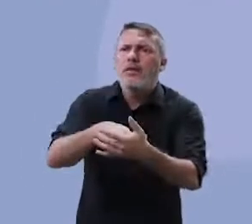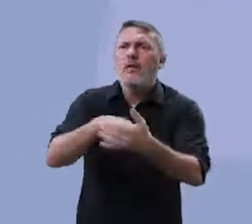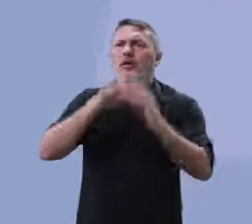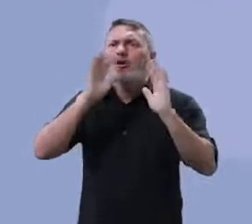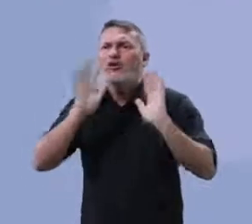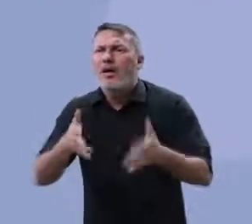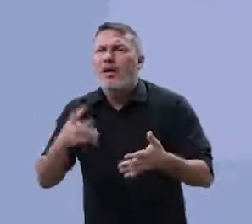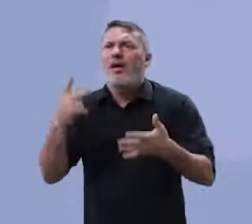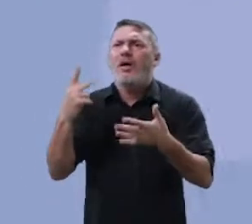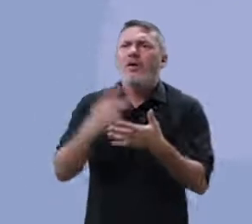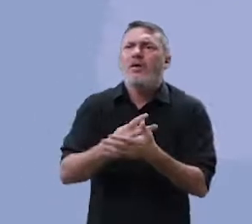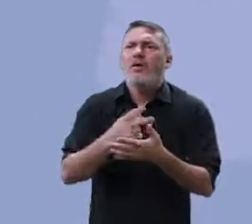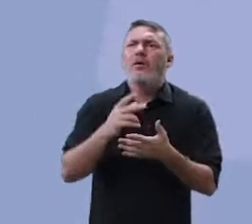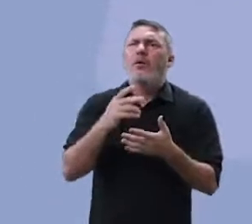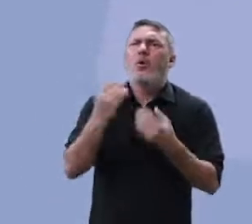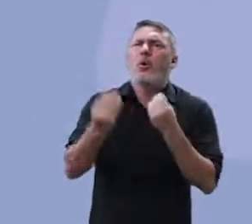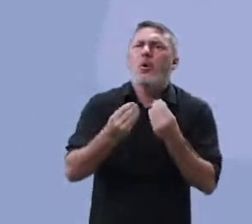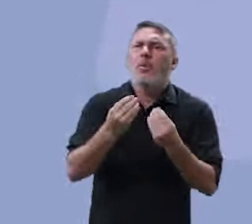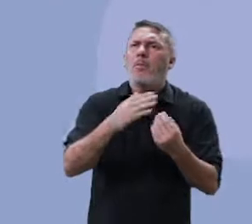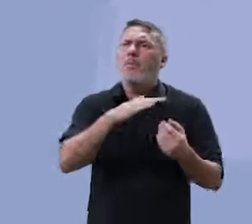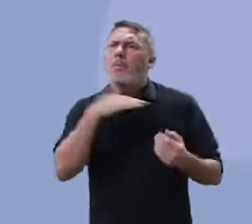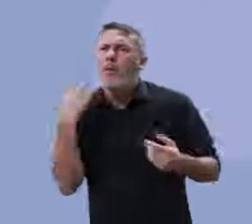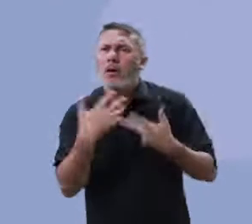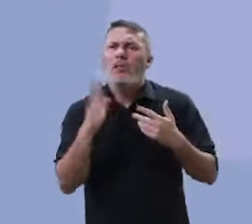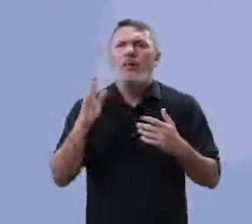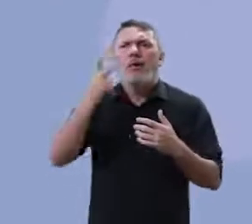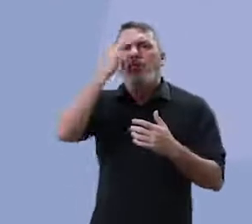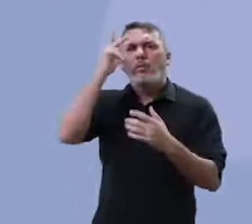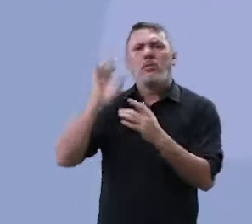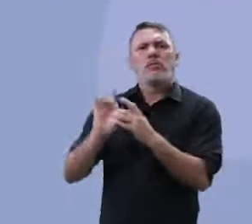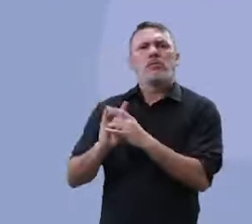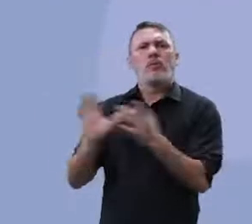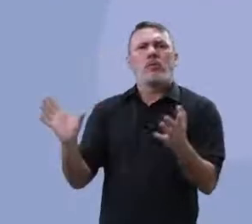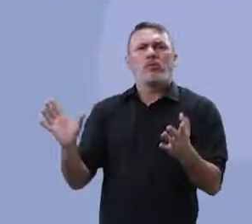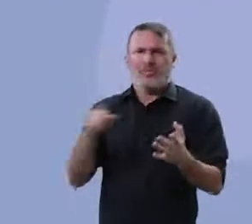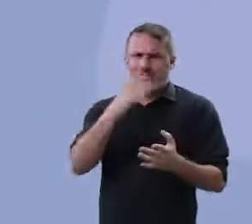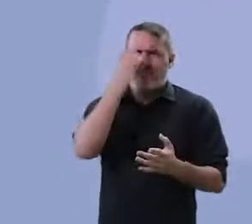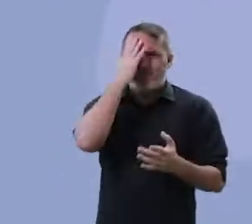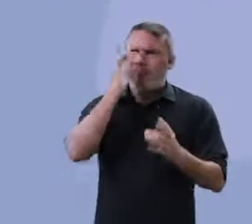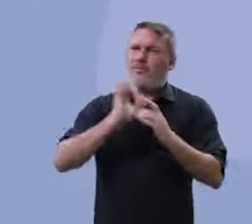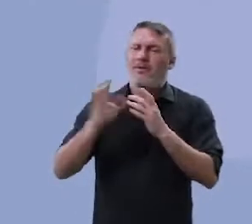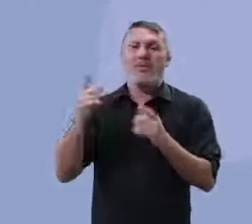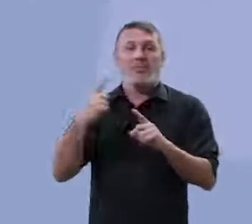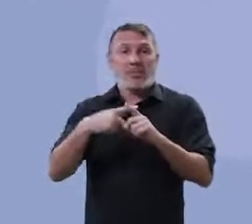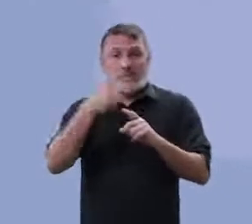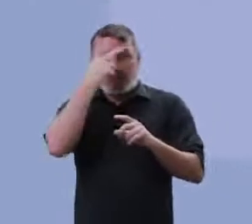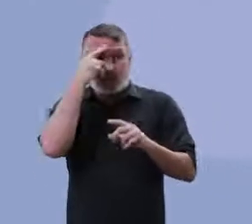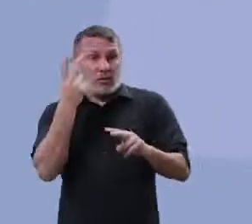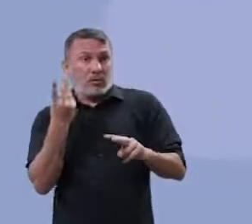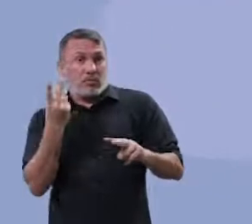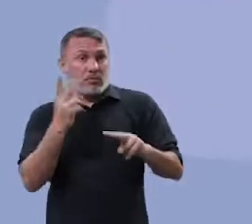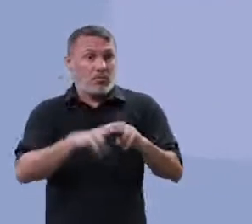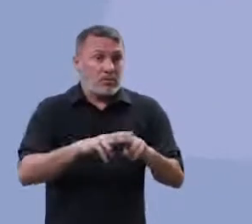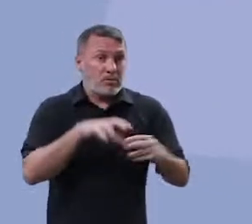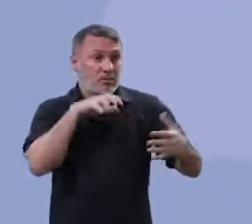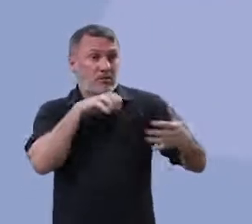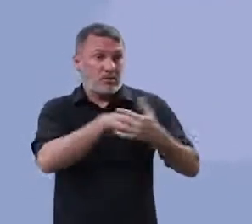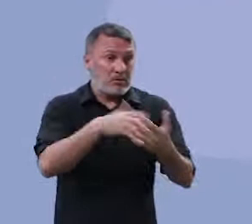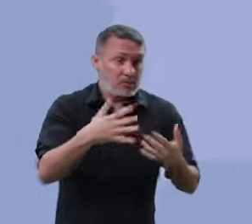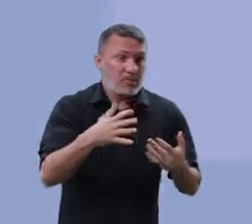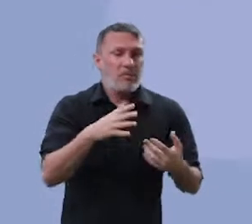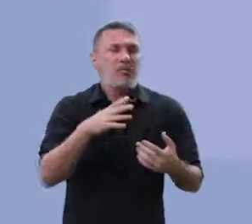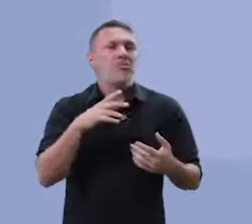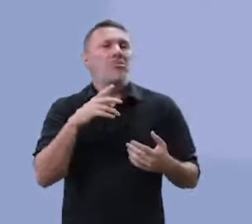um crime no trânsito e está solto. Nós temos vários casos desse aí. Paga uma fiança, às vezes